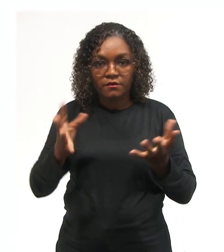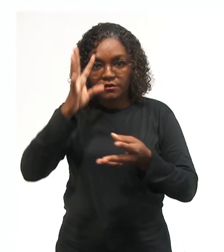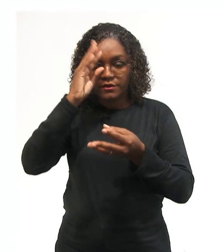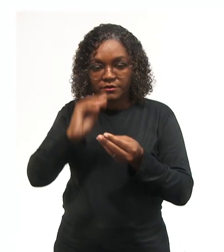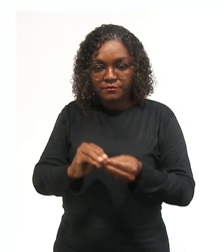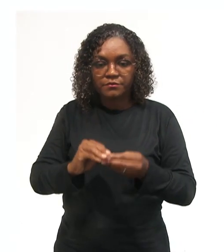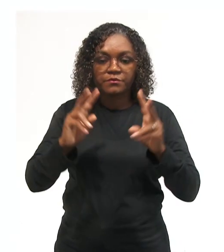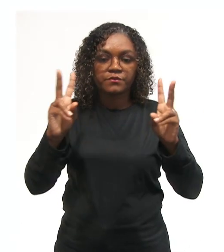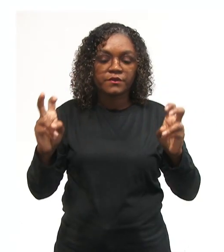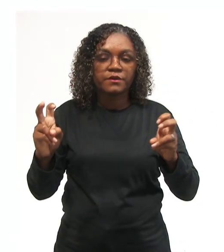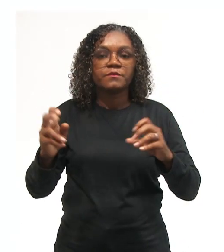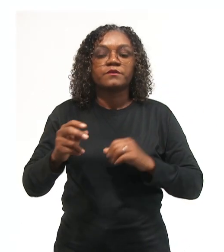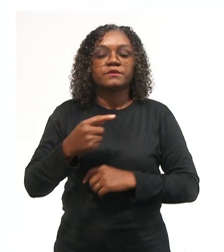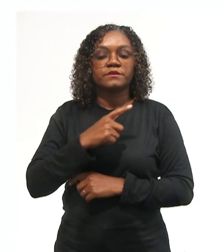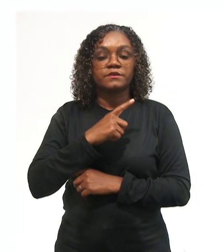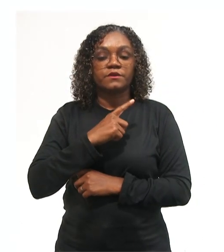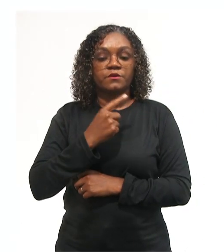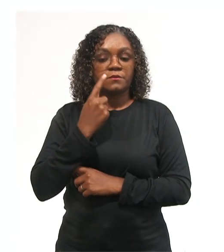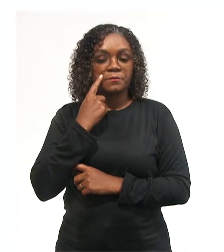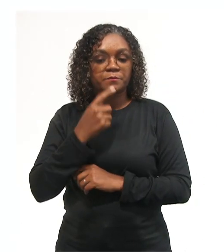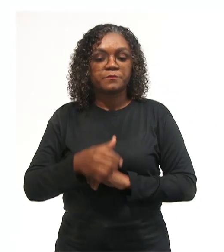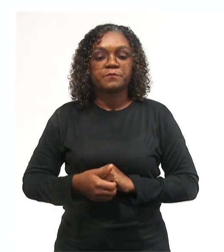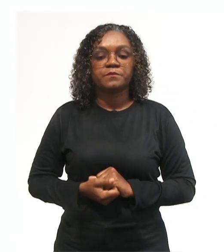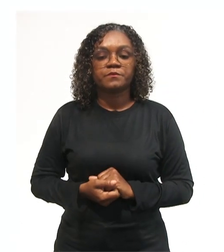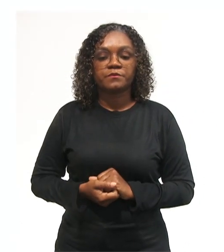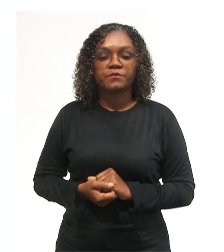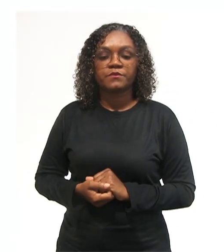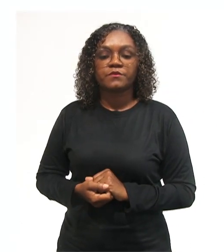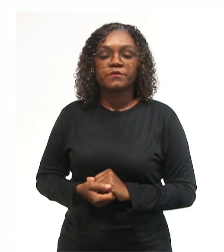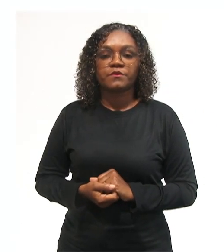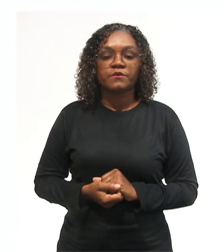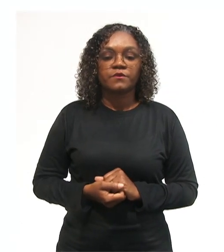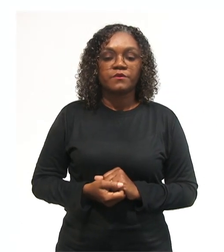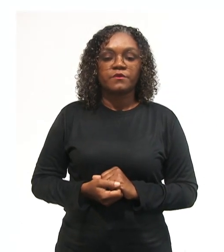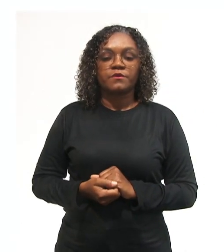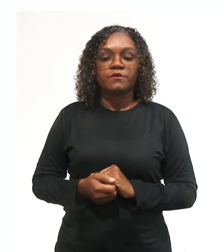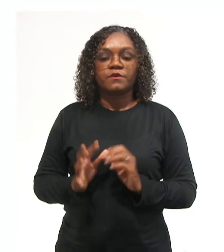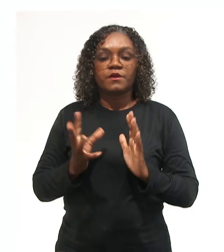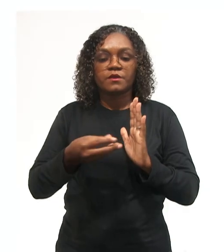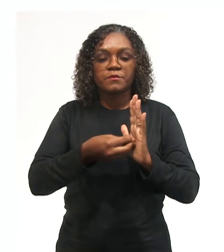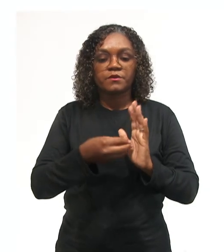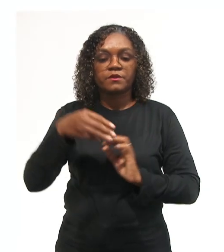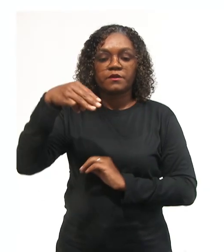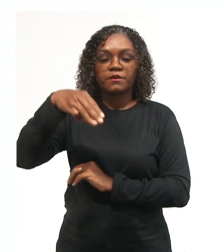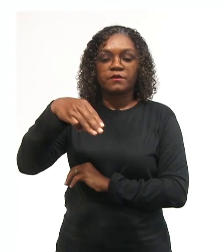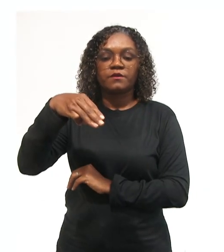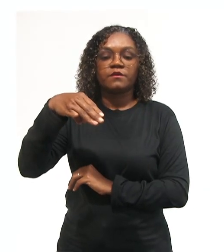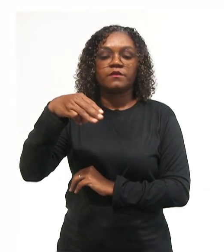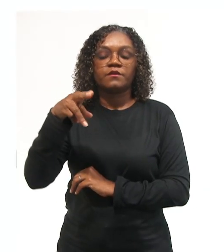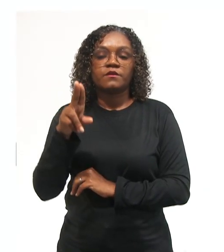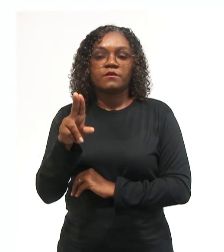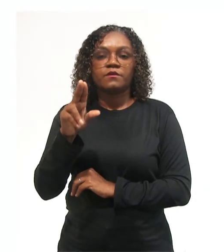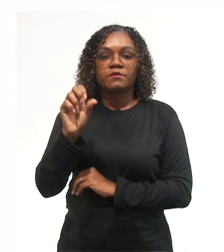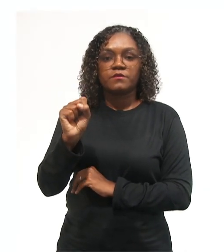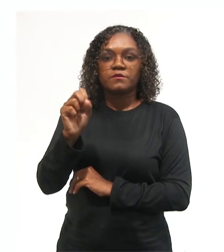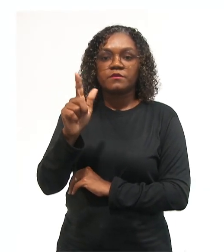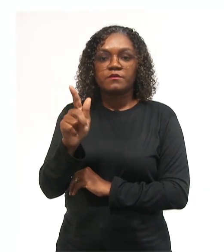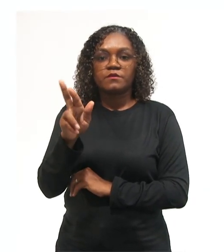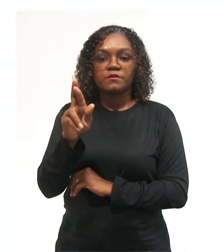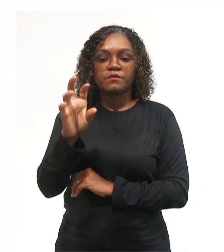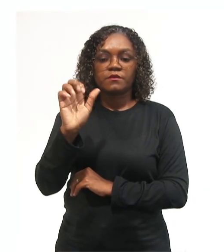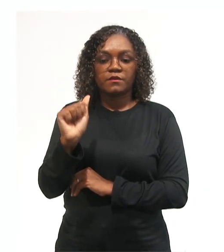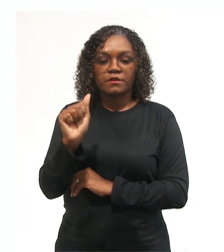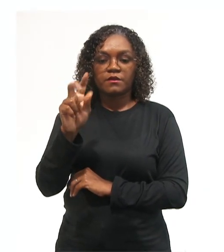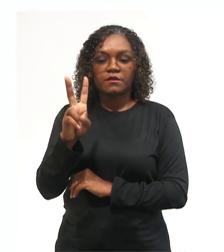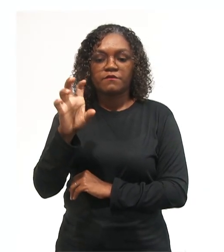Fechando, então, nossos estudos complementares, nós temos aqui, né, a abordagem de Musgrave e Musgrave, que o motivo para o